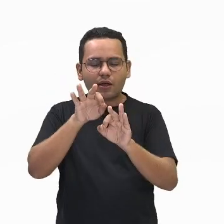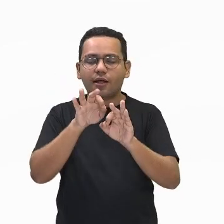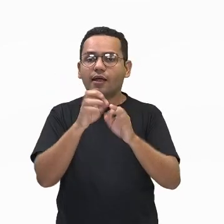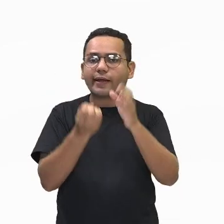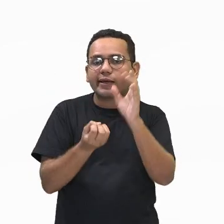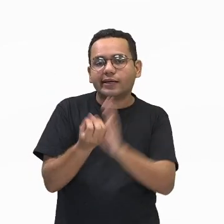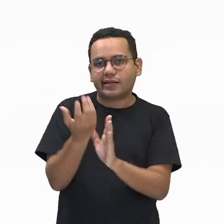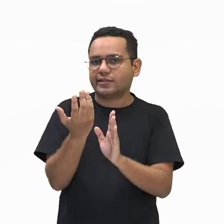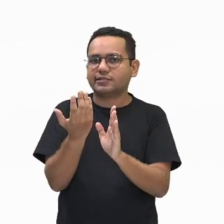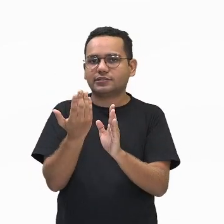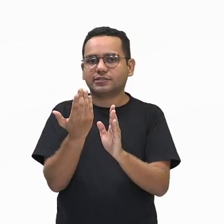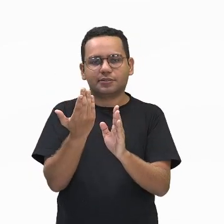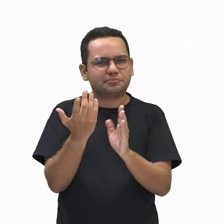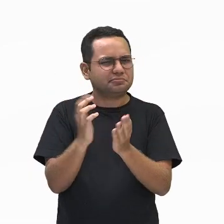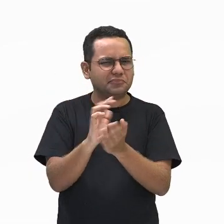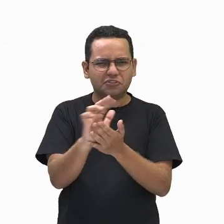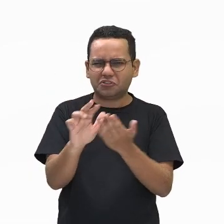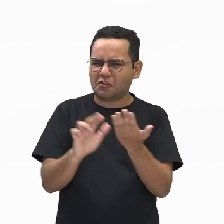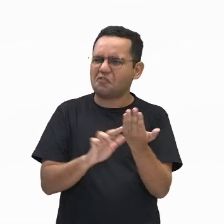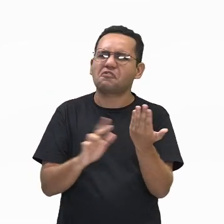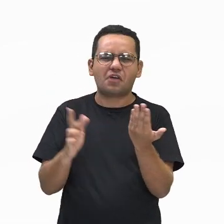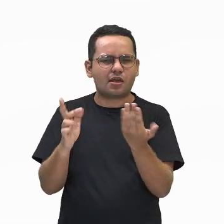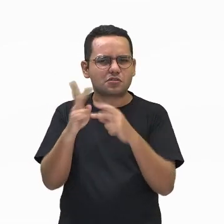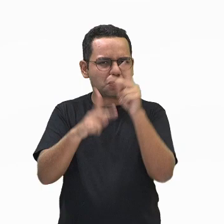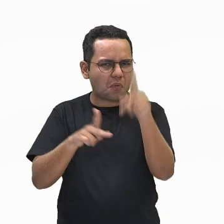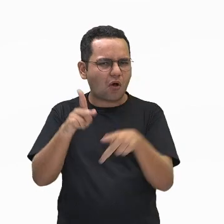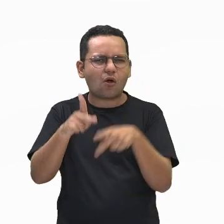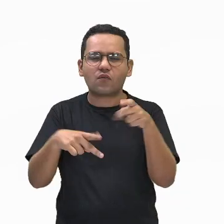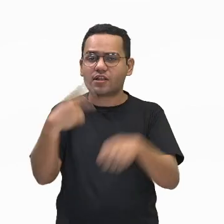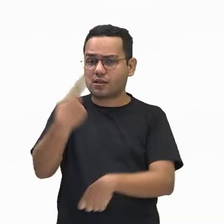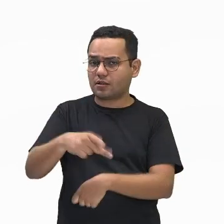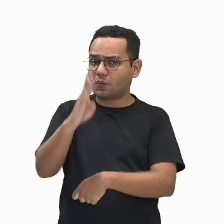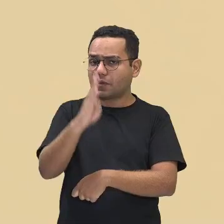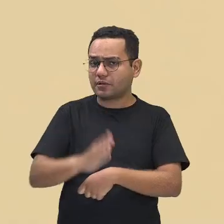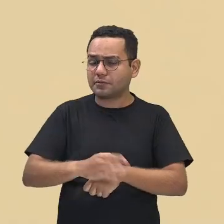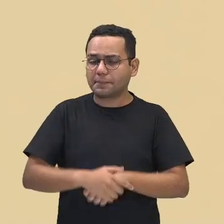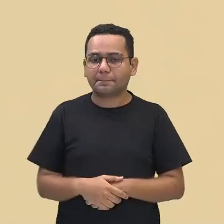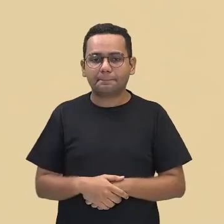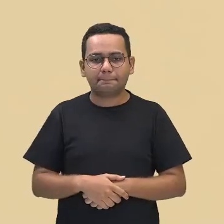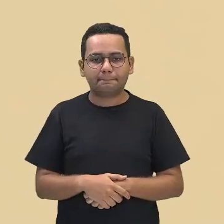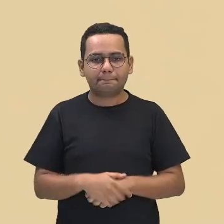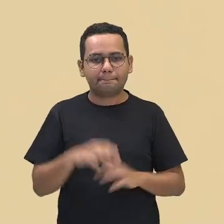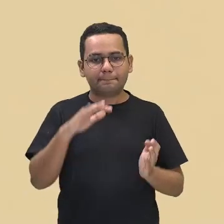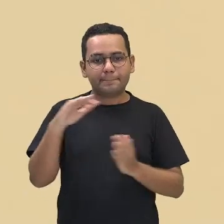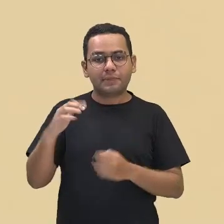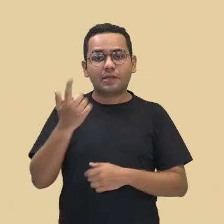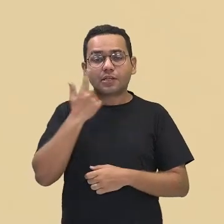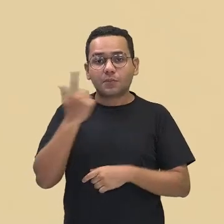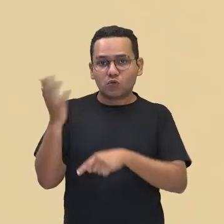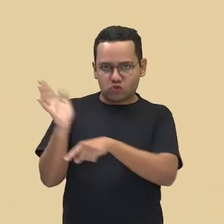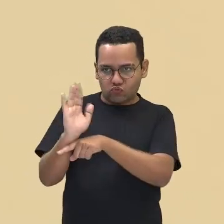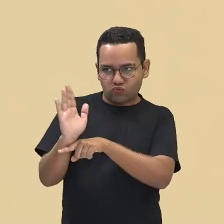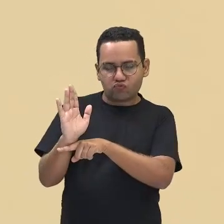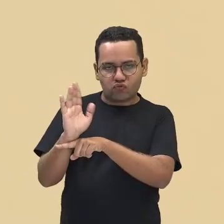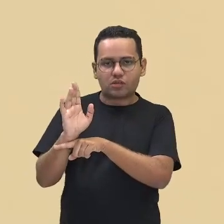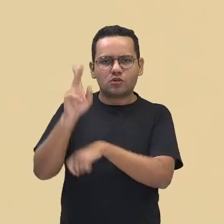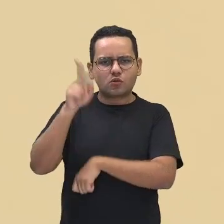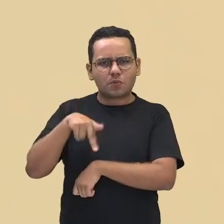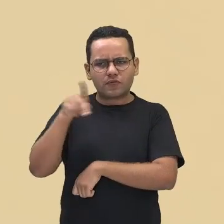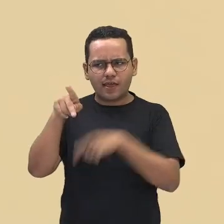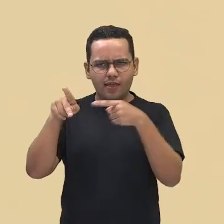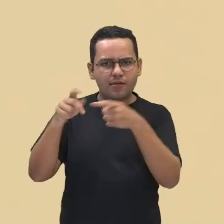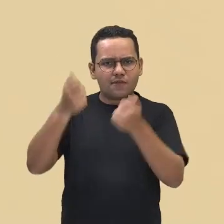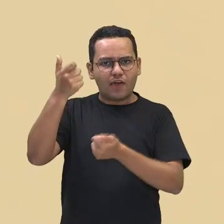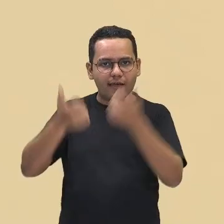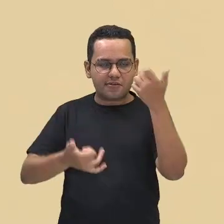brasileiro. Na sequência, a gente trouxe para vocês aqui um vídeo do professor que vai explicar melhor sobre essas